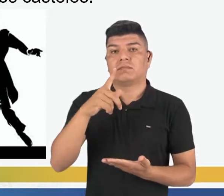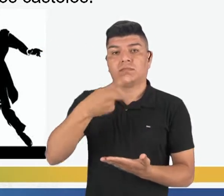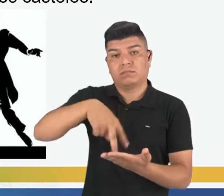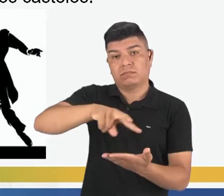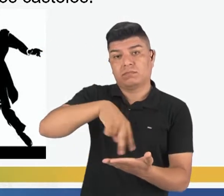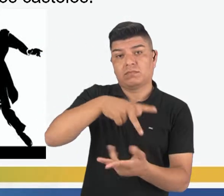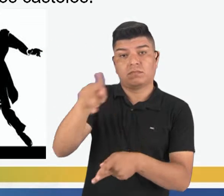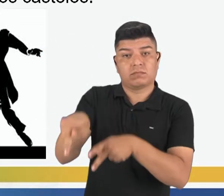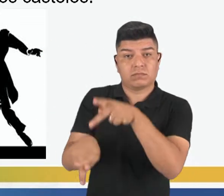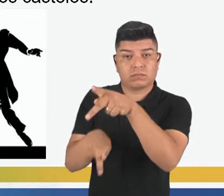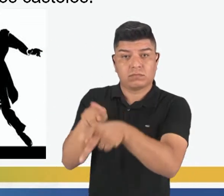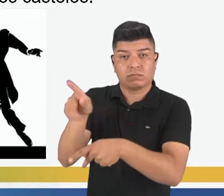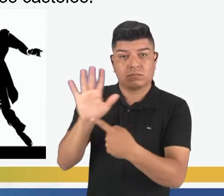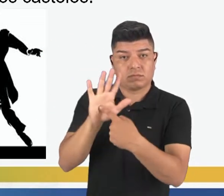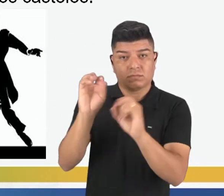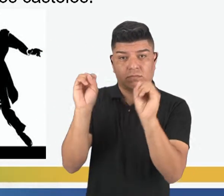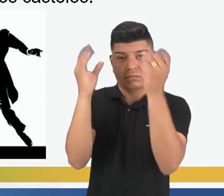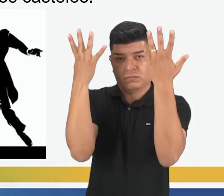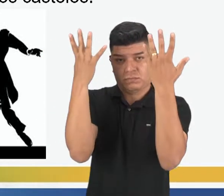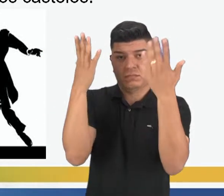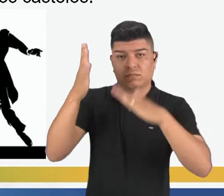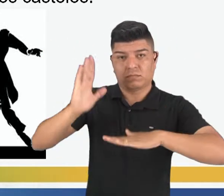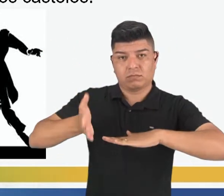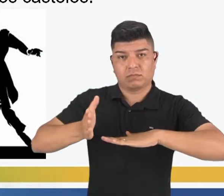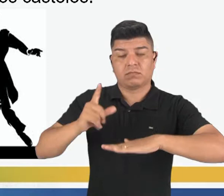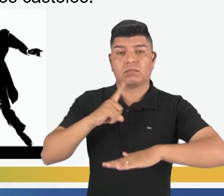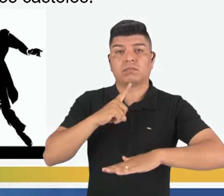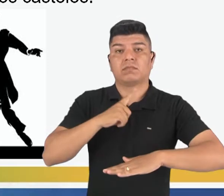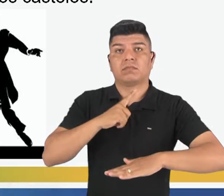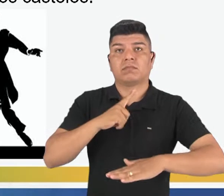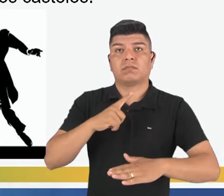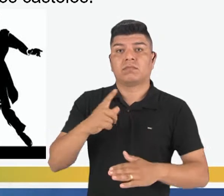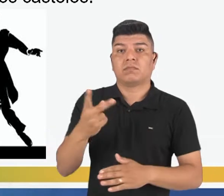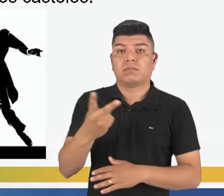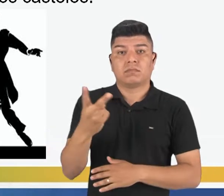pouquinho das festas já na Idade Média e eu tenho aqui um